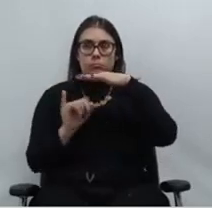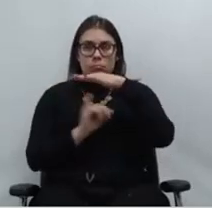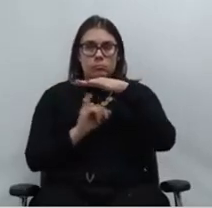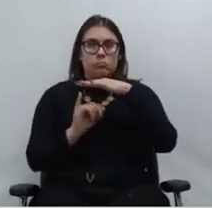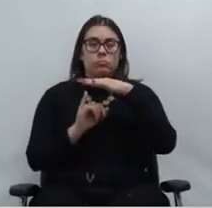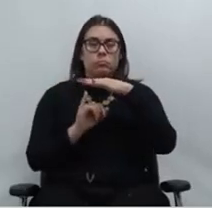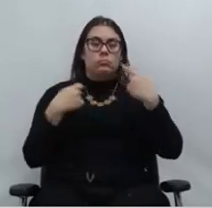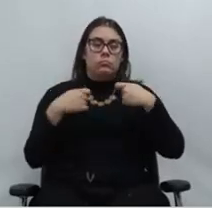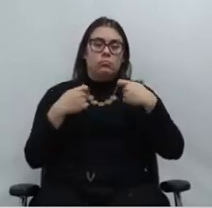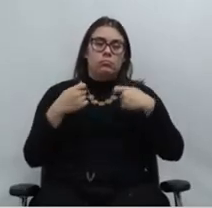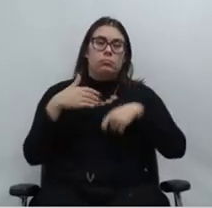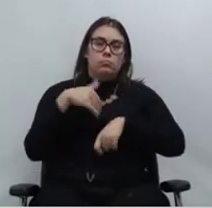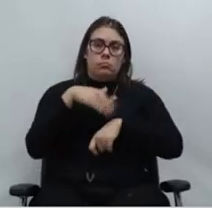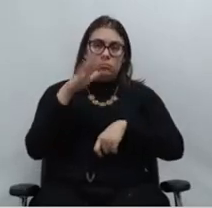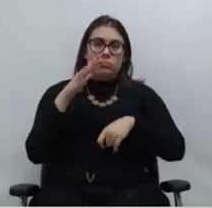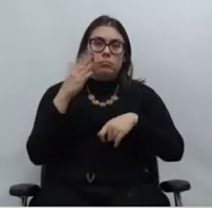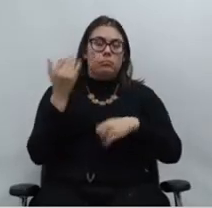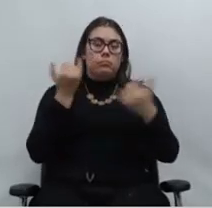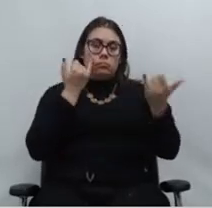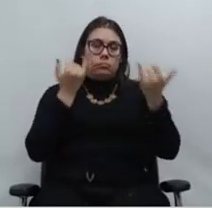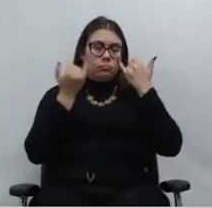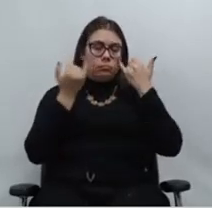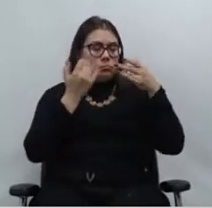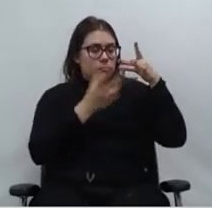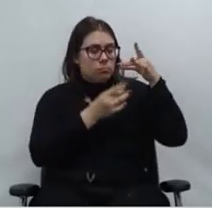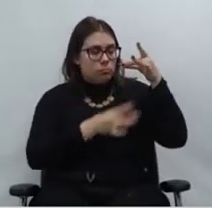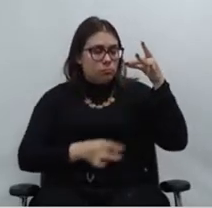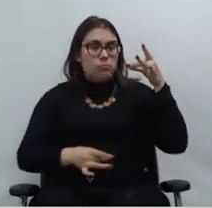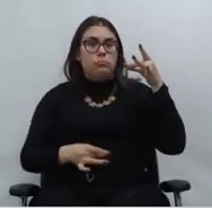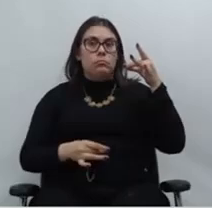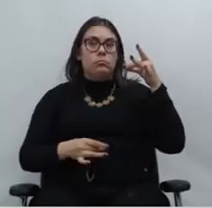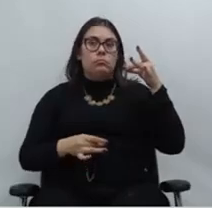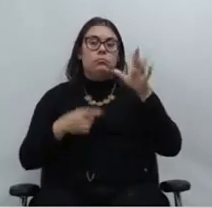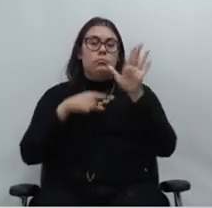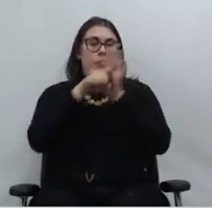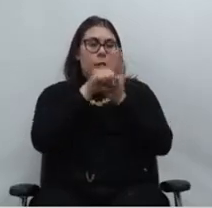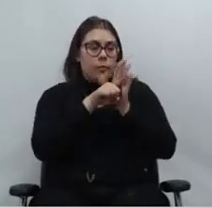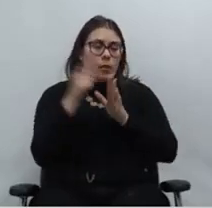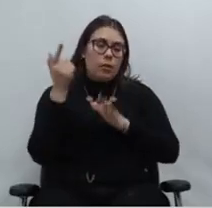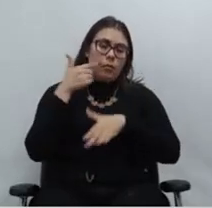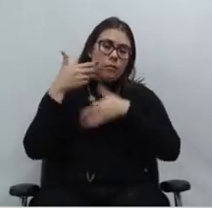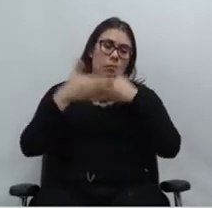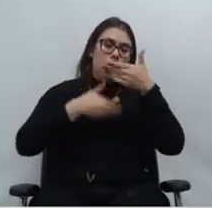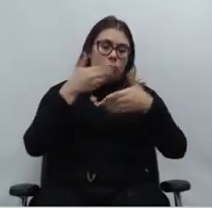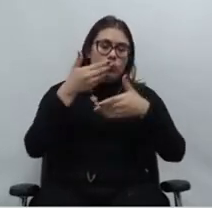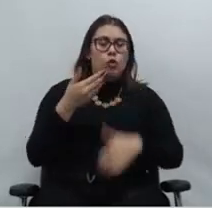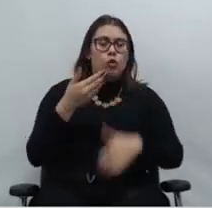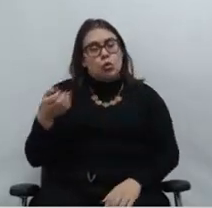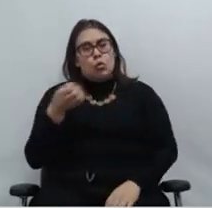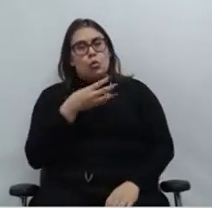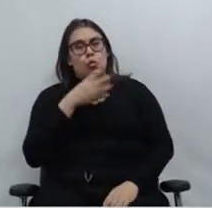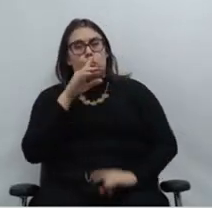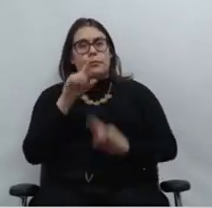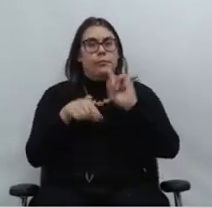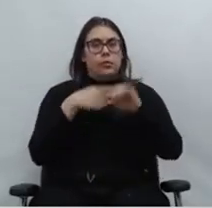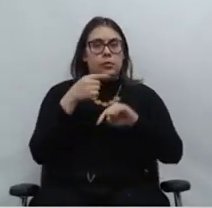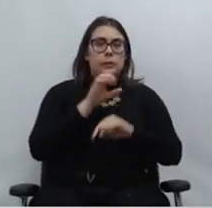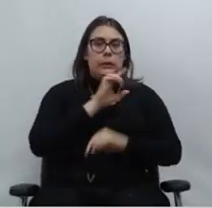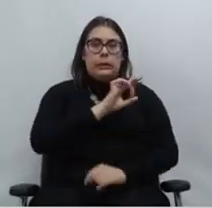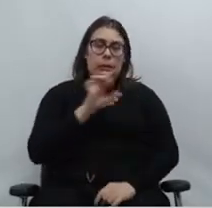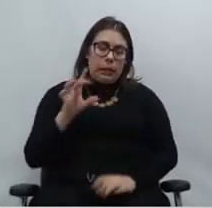sejam trazidas maiores considerações detalhadas sobre a destinação de recursos para ações de pesquisa, desenvolvimento e inovação em cada um